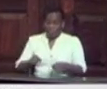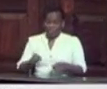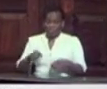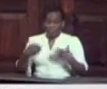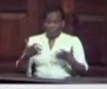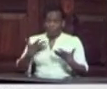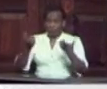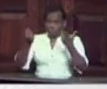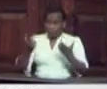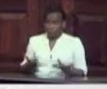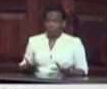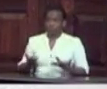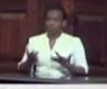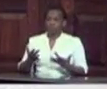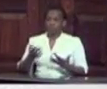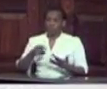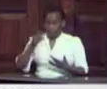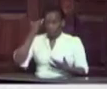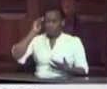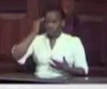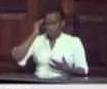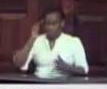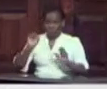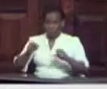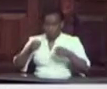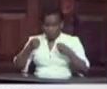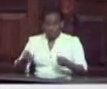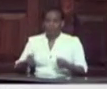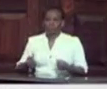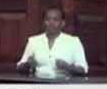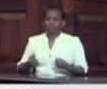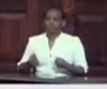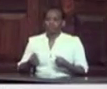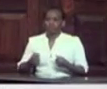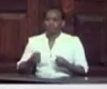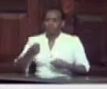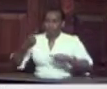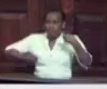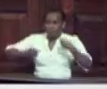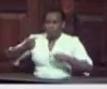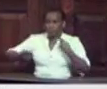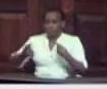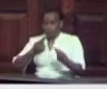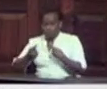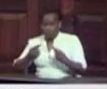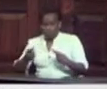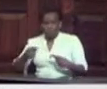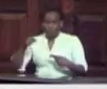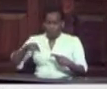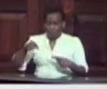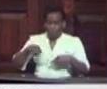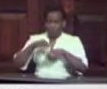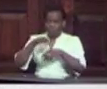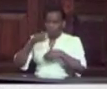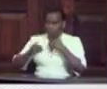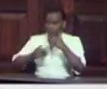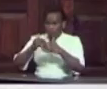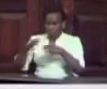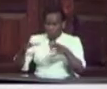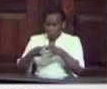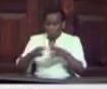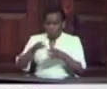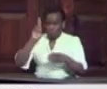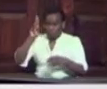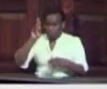dizer que, embora entenda o esforço, né, o debate, aquilo que se construiu no colégio